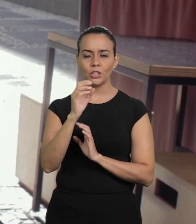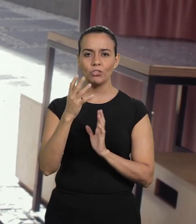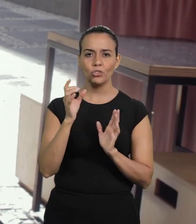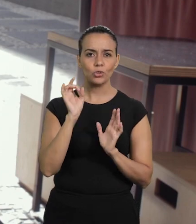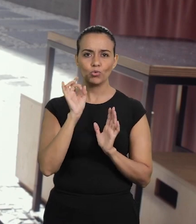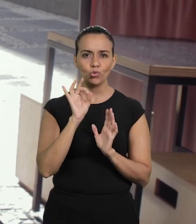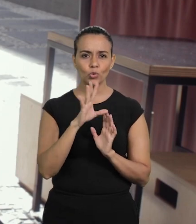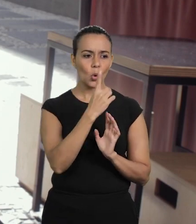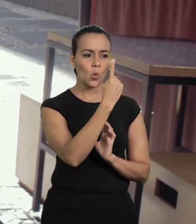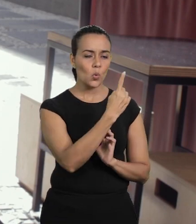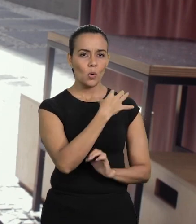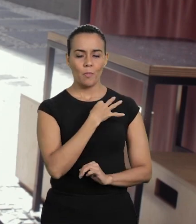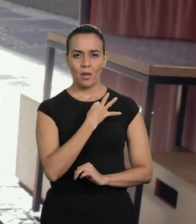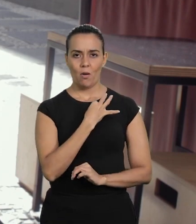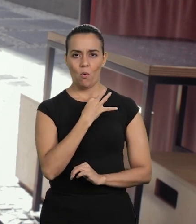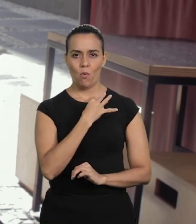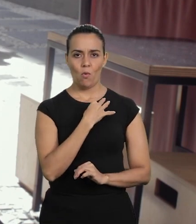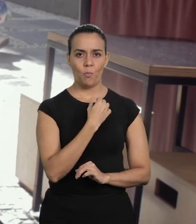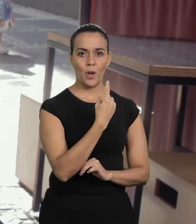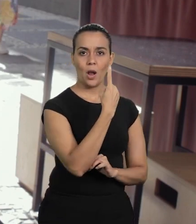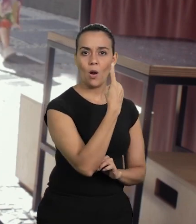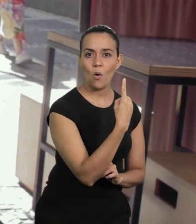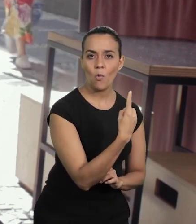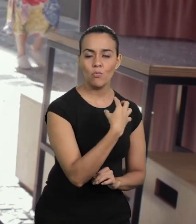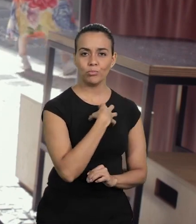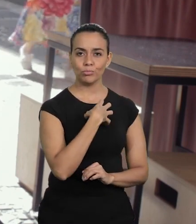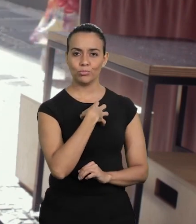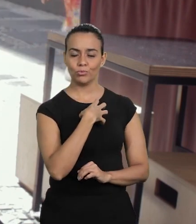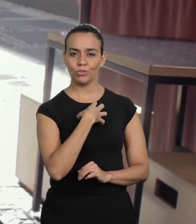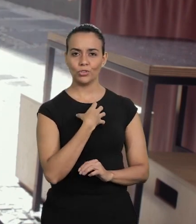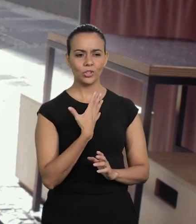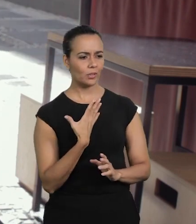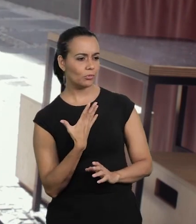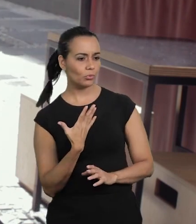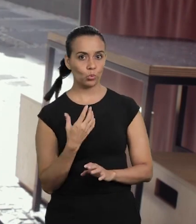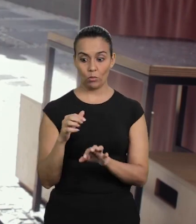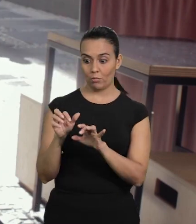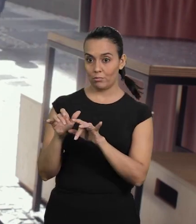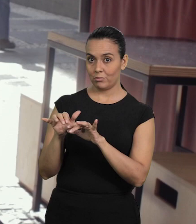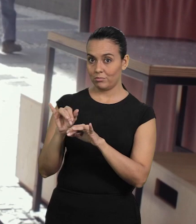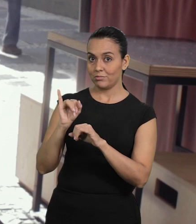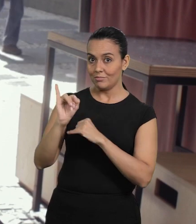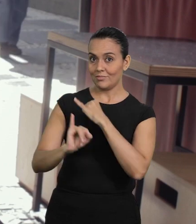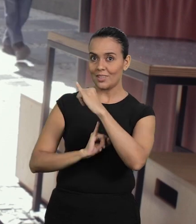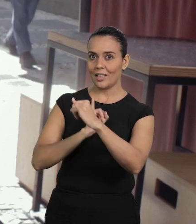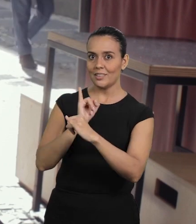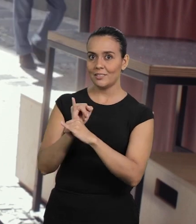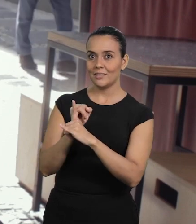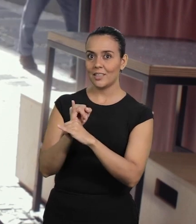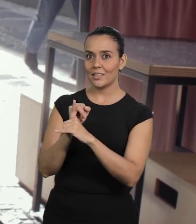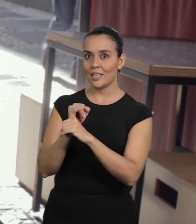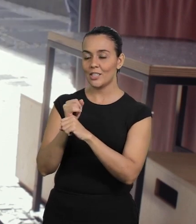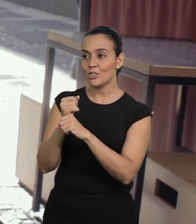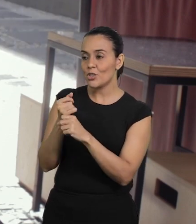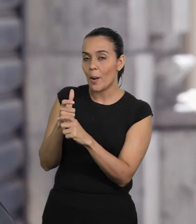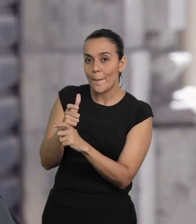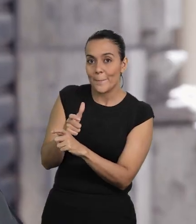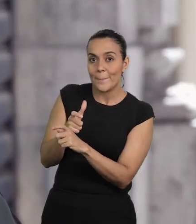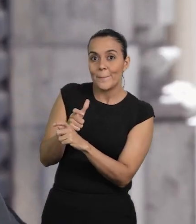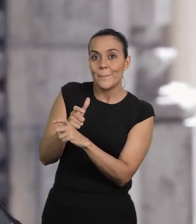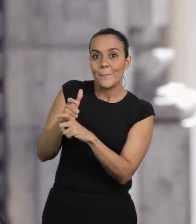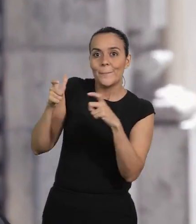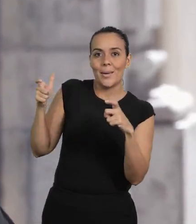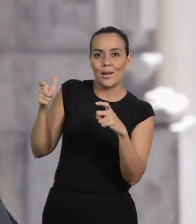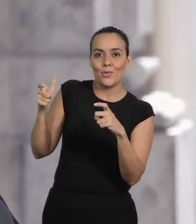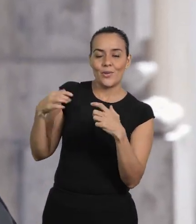que as pessoas querem expor. Isso se dá por conta da internet. A internet abriu espaço para que as pessoas mostrassem que elas são muito mais multifacetadas.